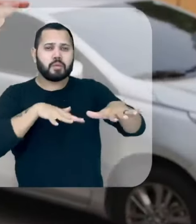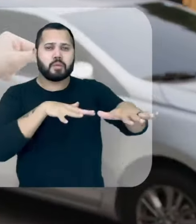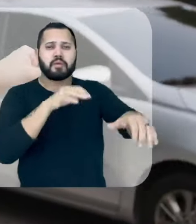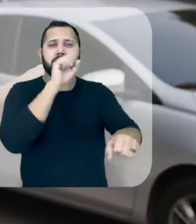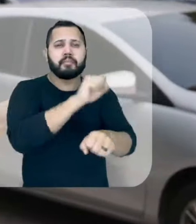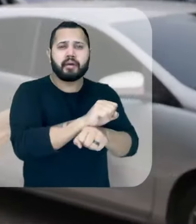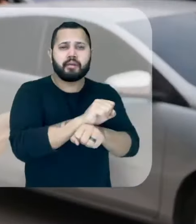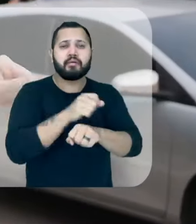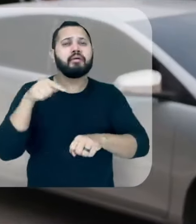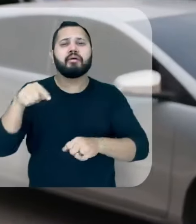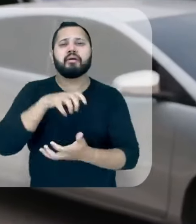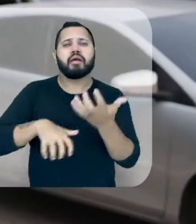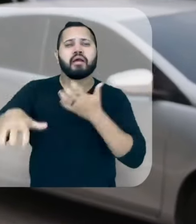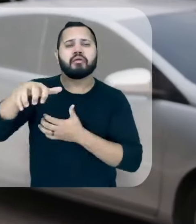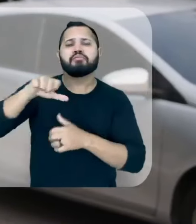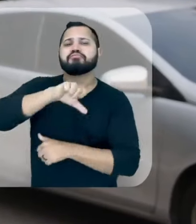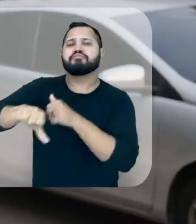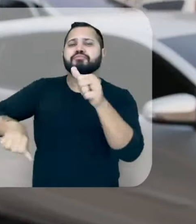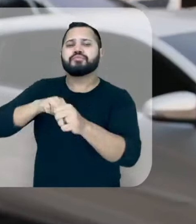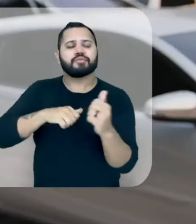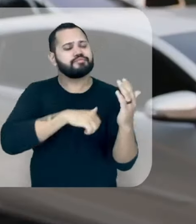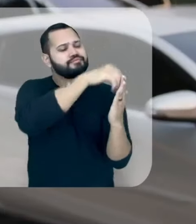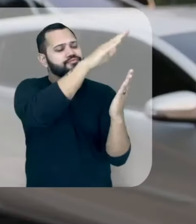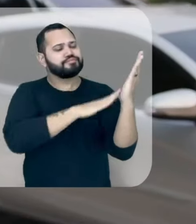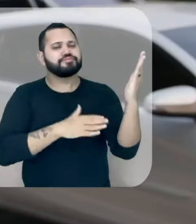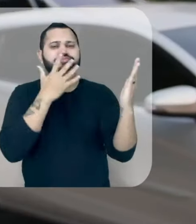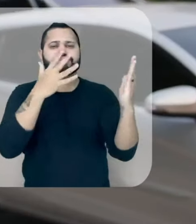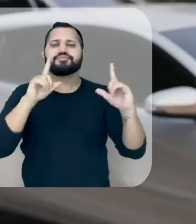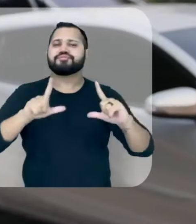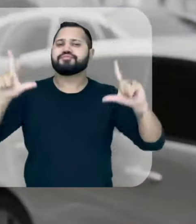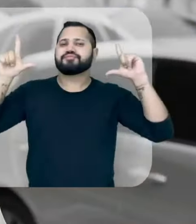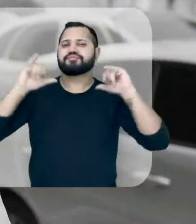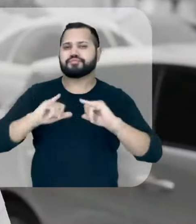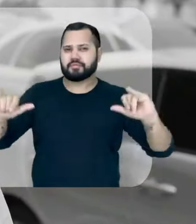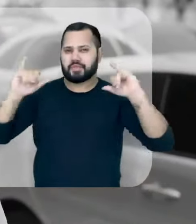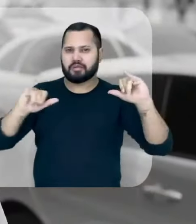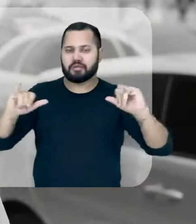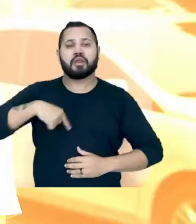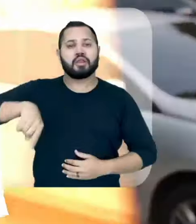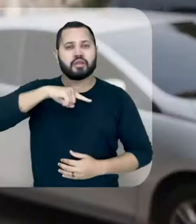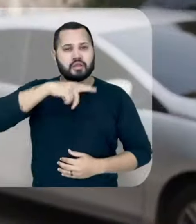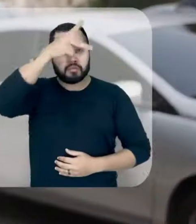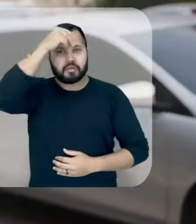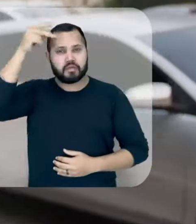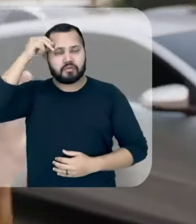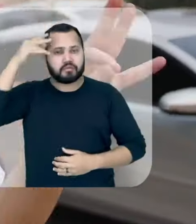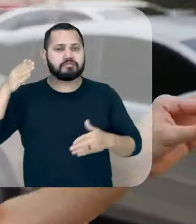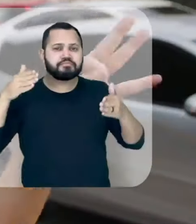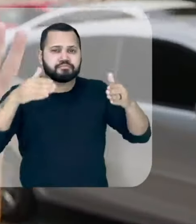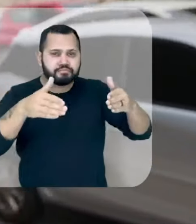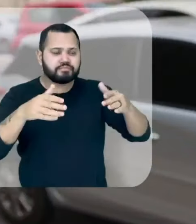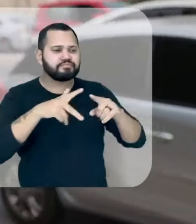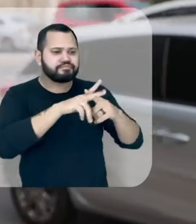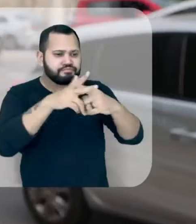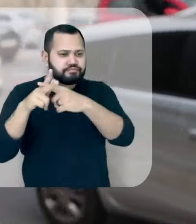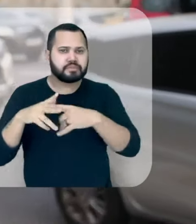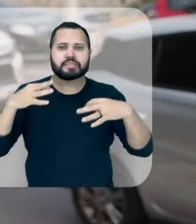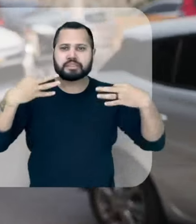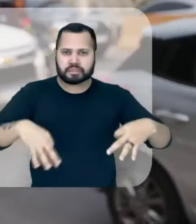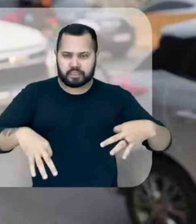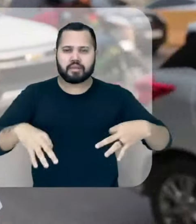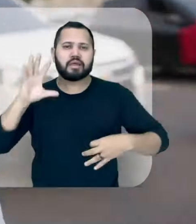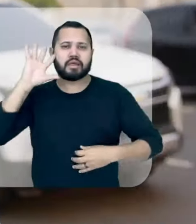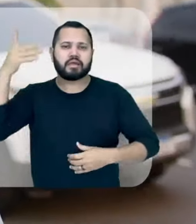porque as obras que deveriam ser feitas na nossa cidade foram transformadas em tinta e em propaganda. O nosso plano de governo prevê as intervenções